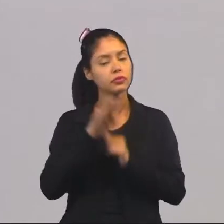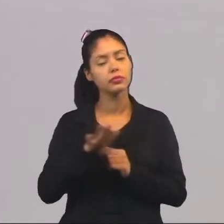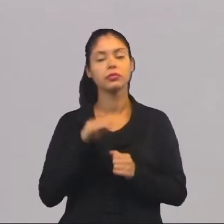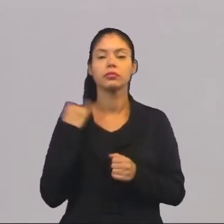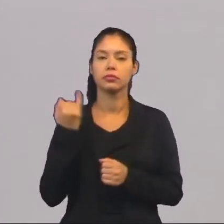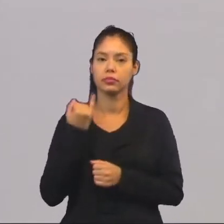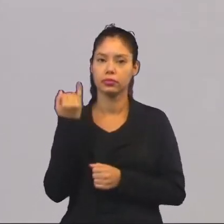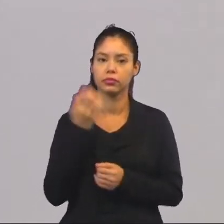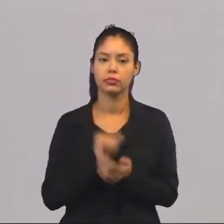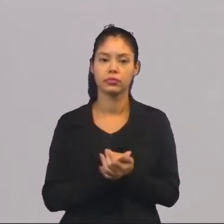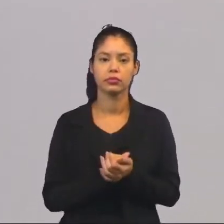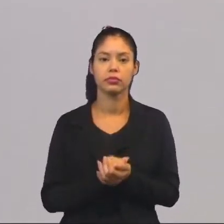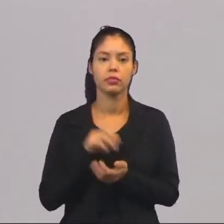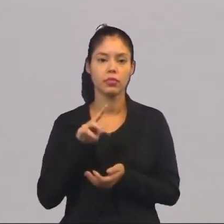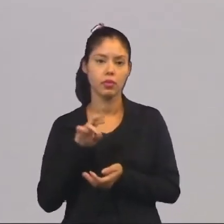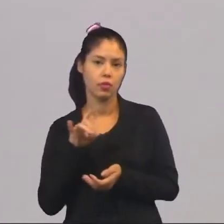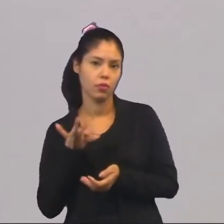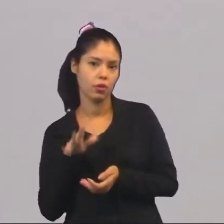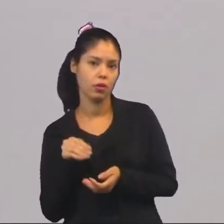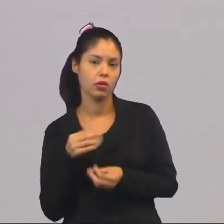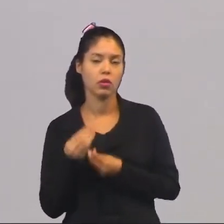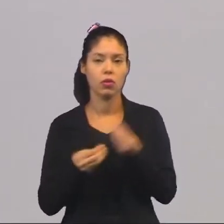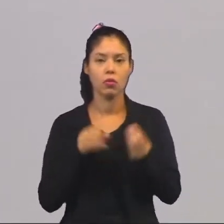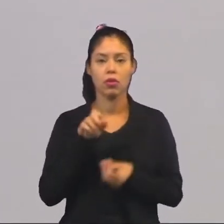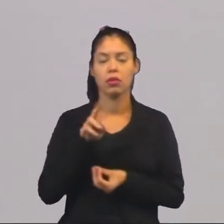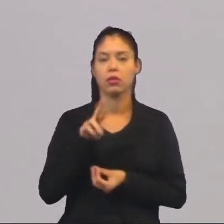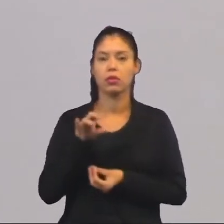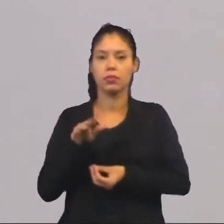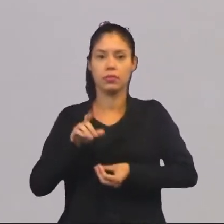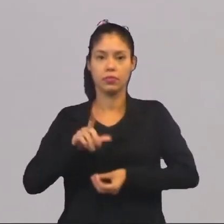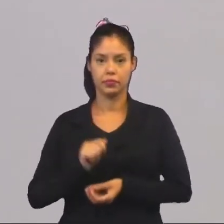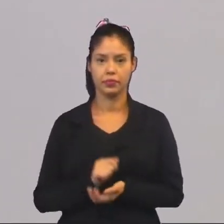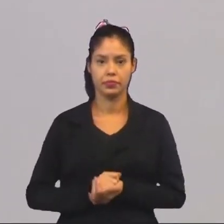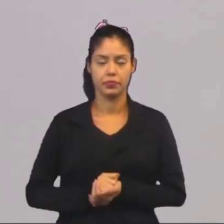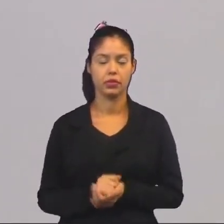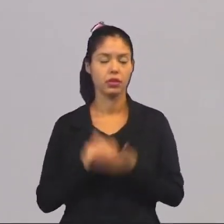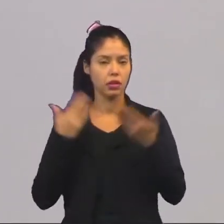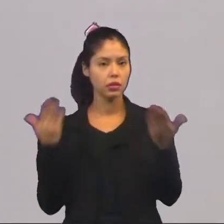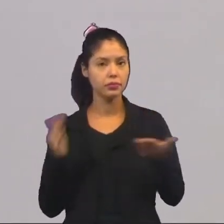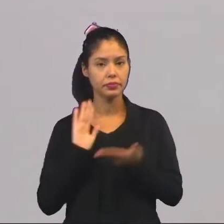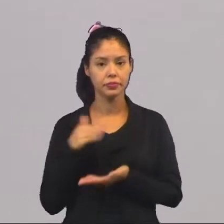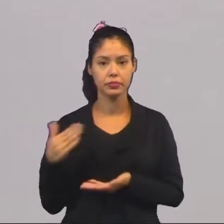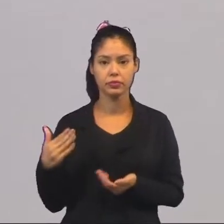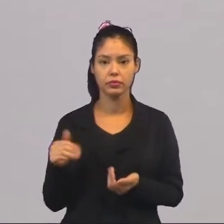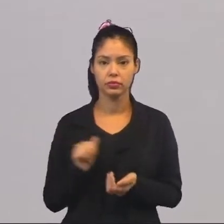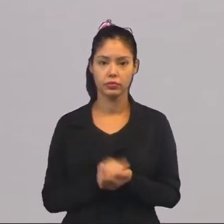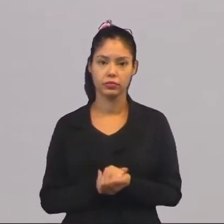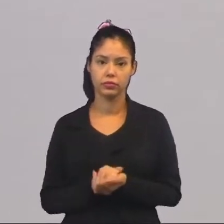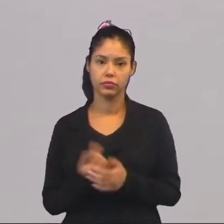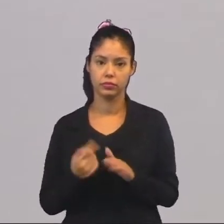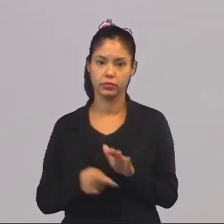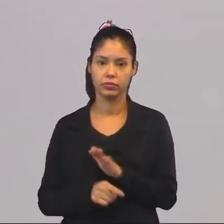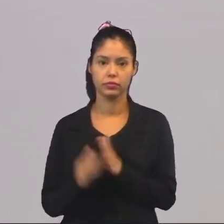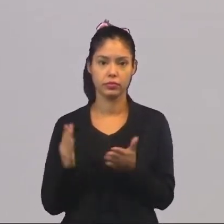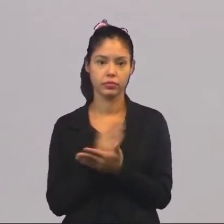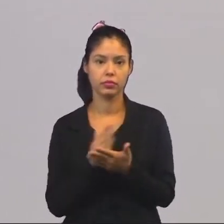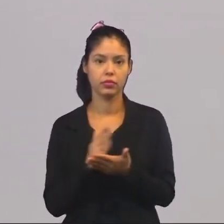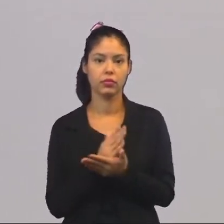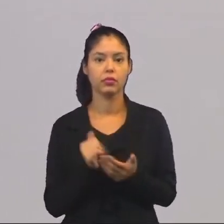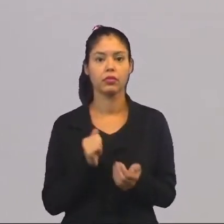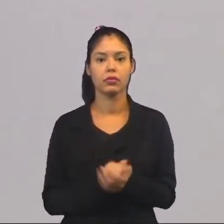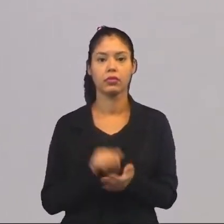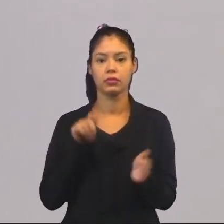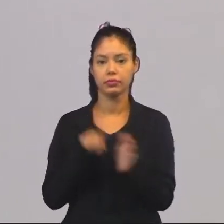uma função né tanto uma função morfológica quanto a função sintática Isso é verdade então quando a gente a profunda algumas